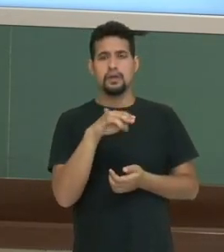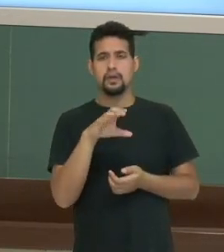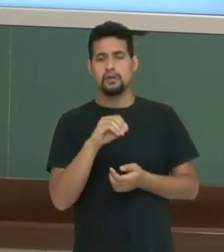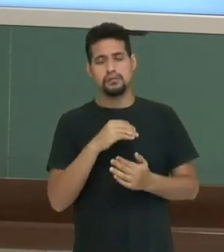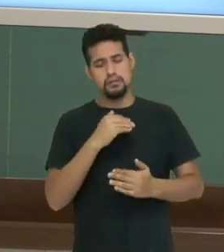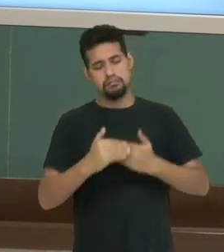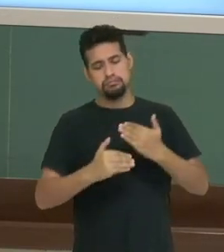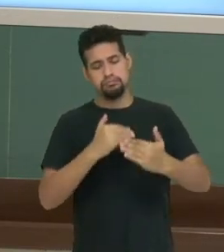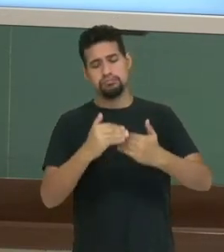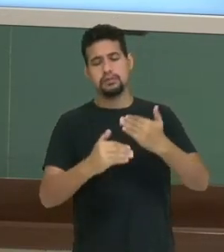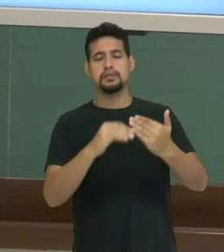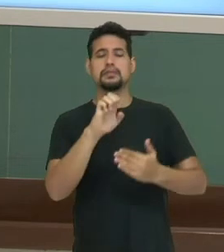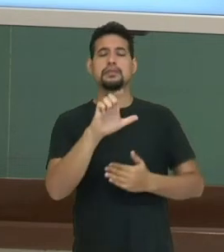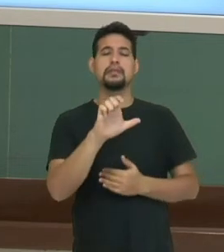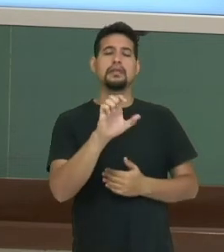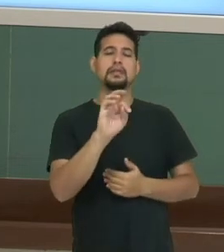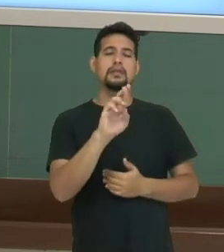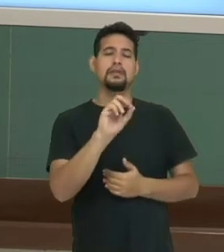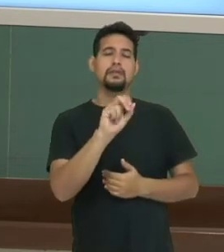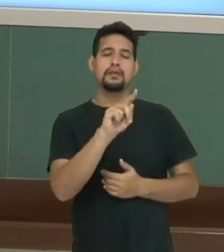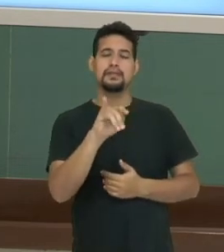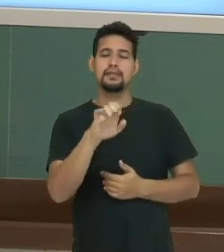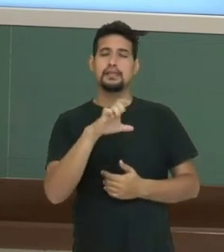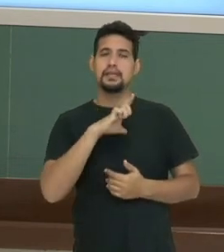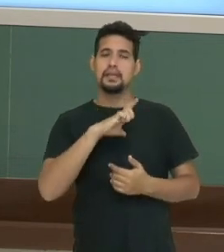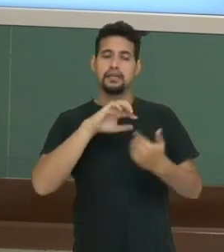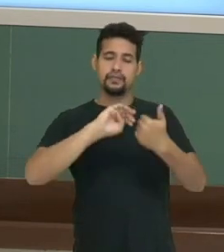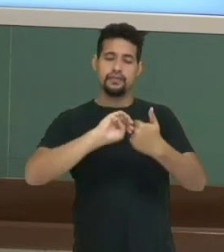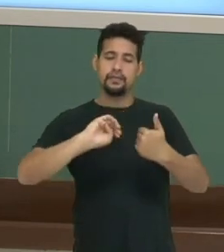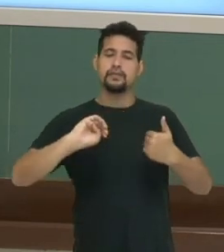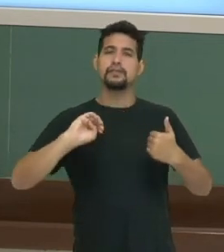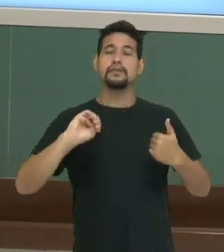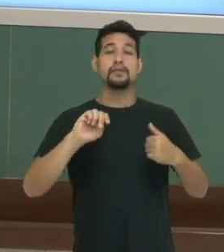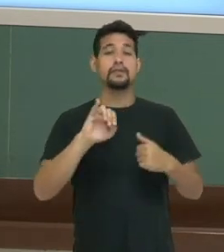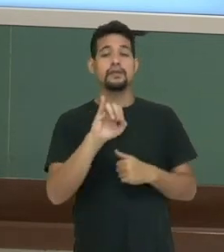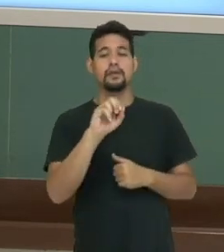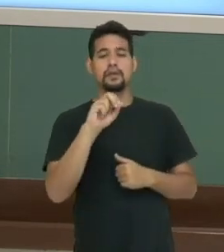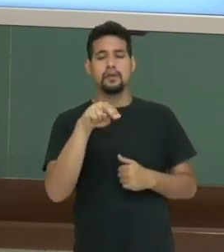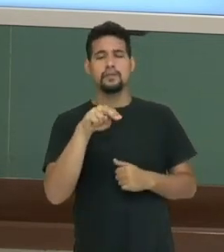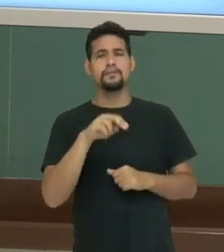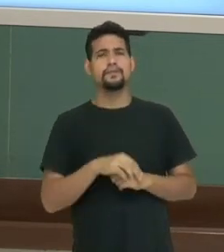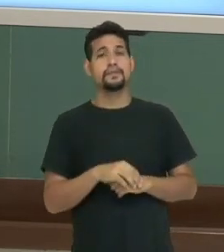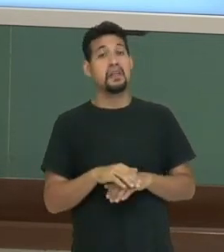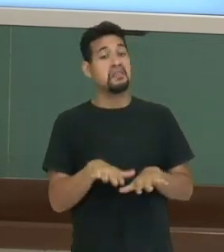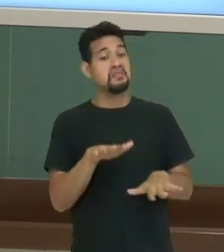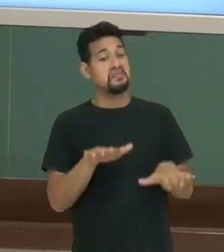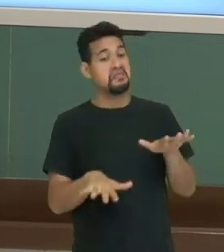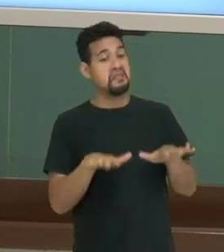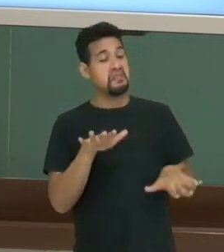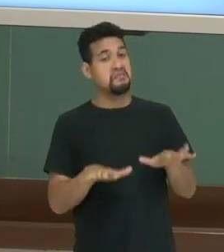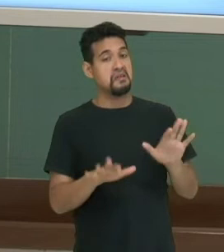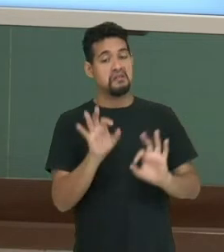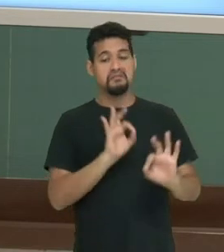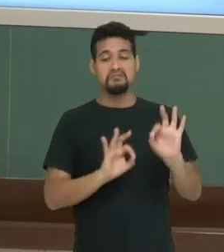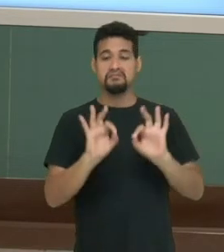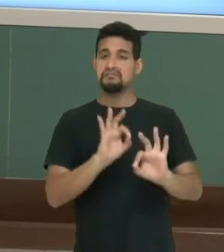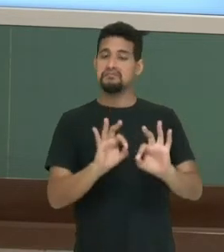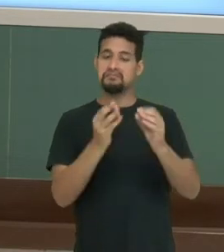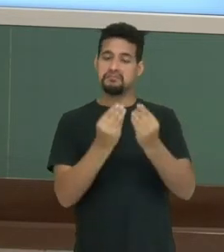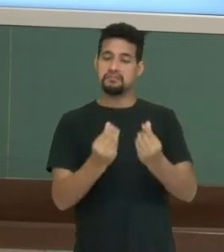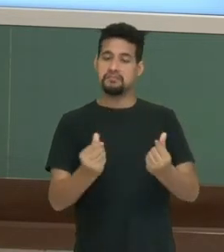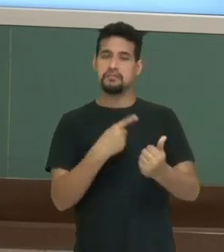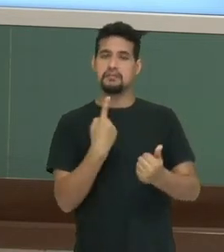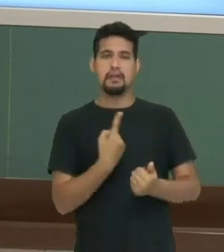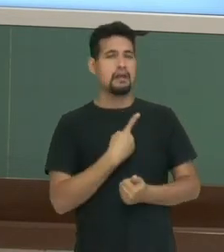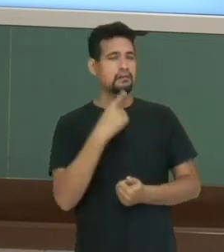pelo processo da eletrólise e vão estar aí dividindo os seus íons. E aí, dependendo da ordem de deposição, a gente